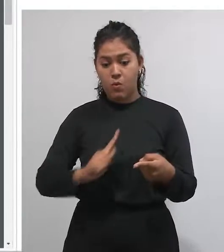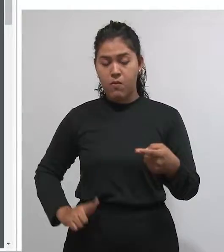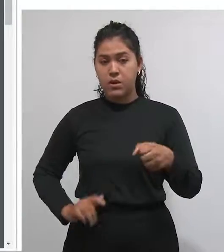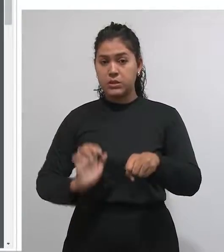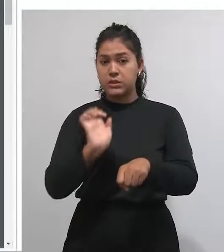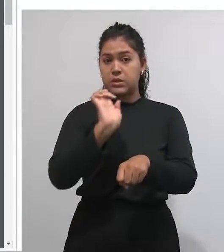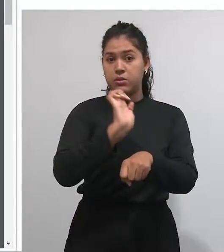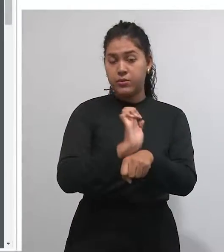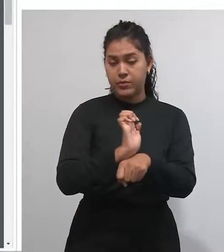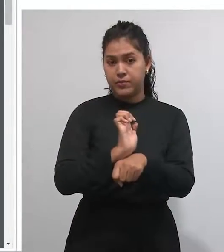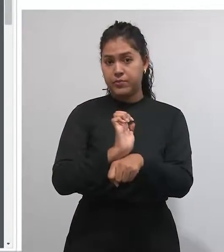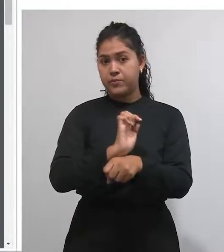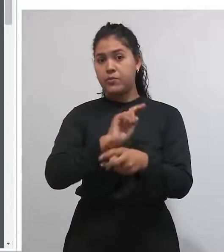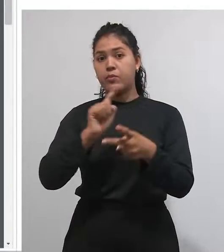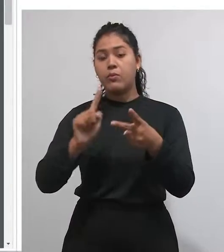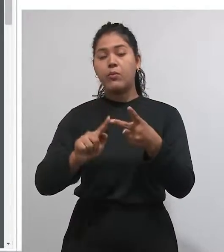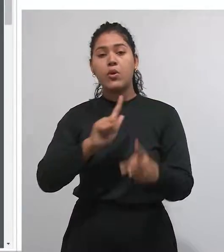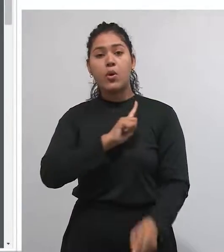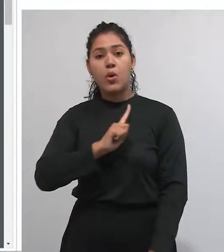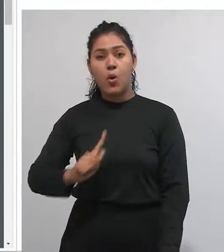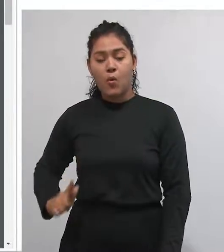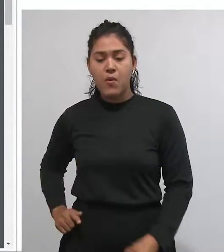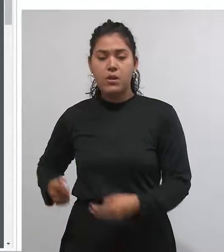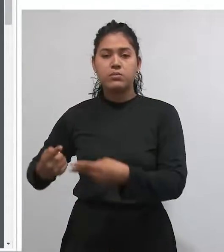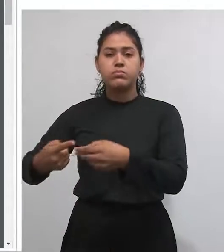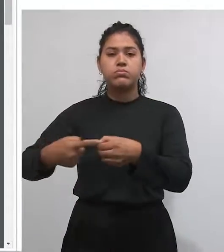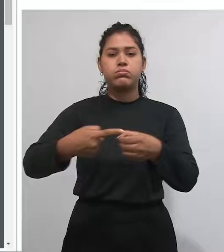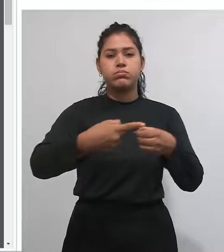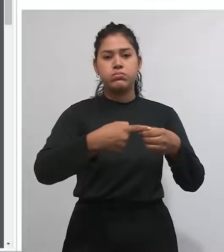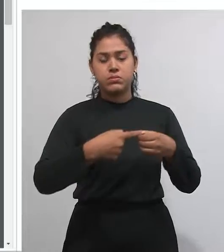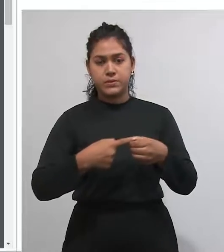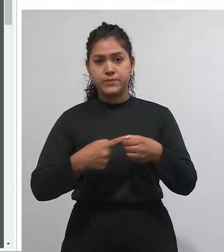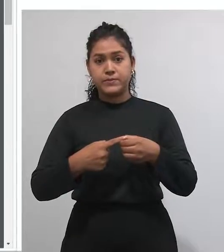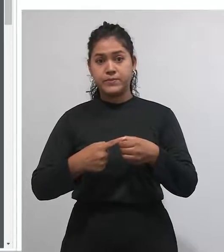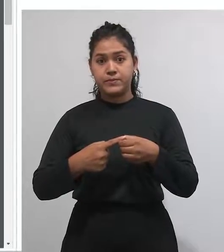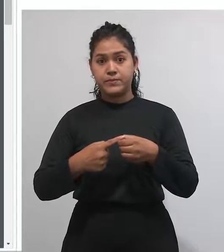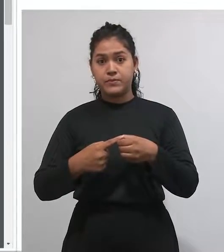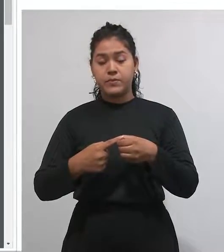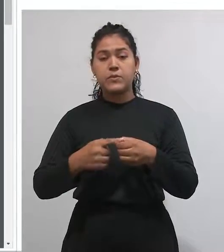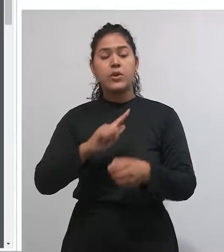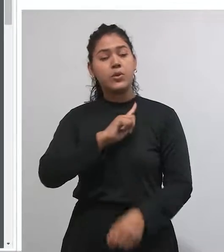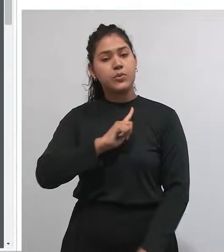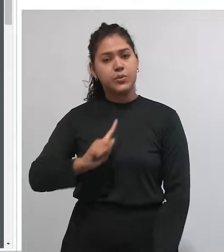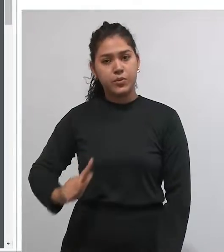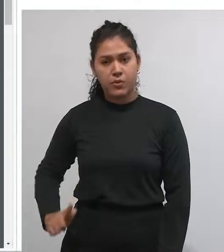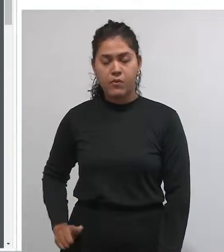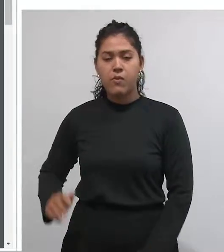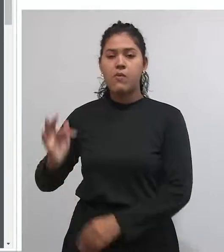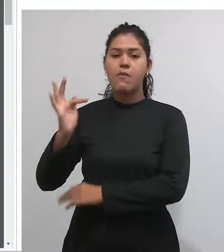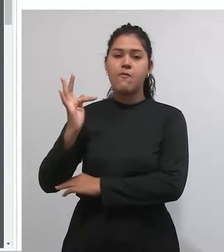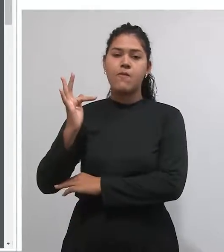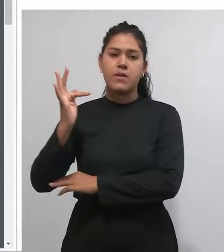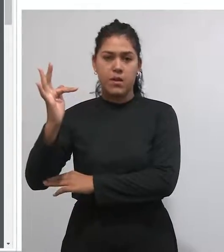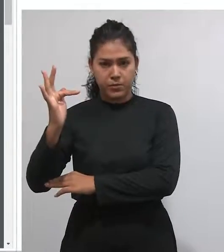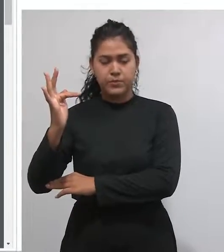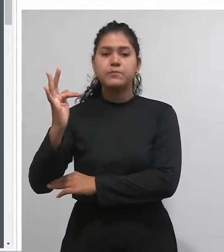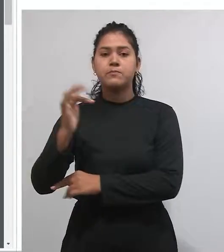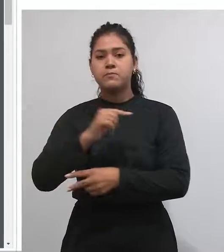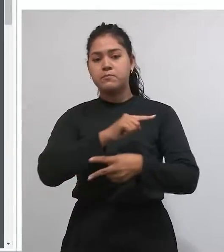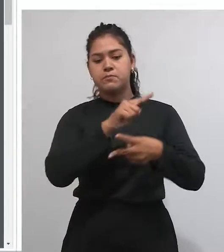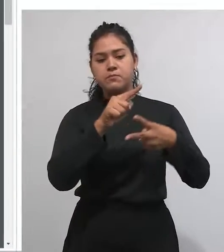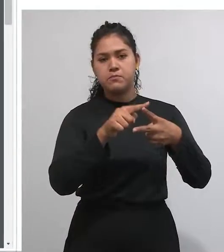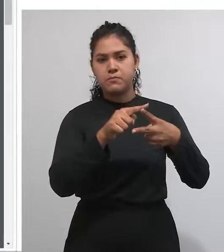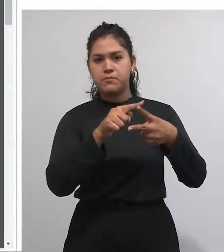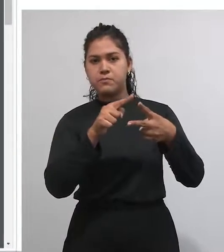do governo municipal e do governo federal com a conta da educação, com o financiamento da educação. Então,